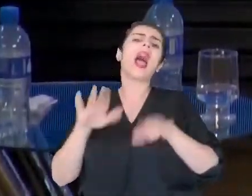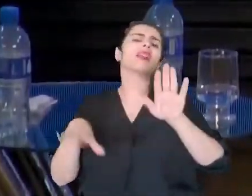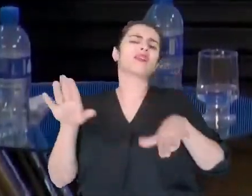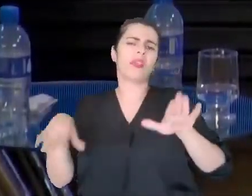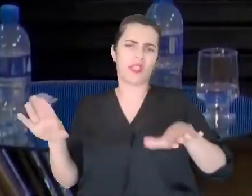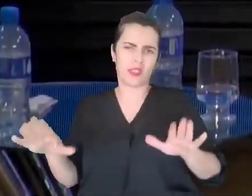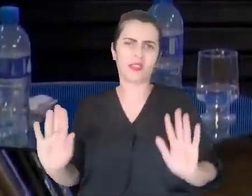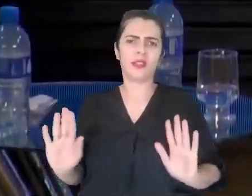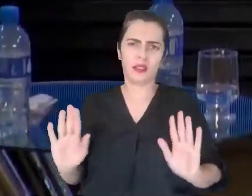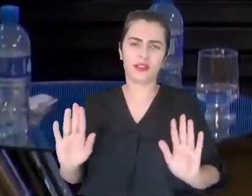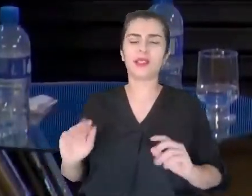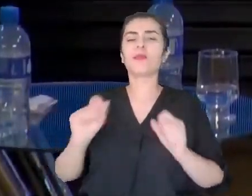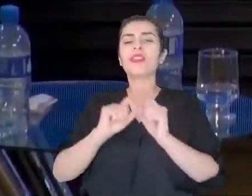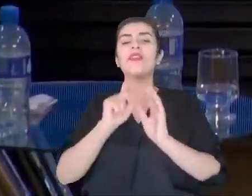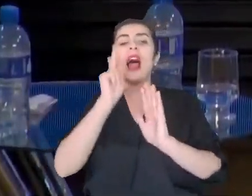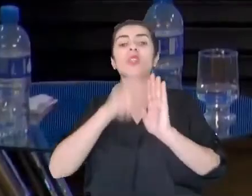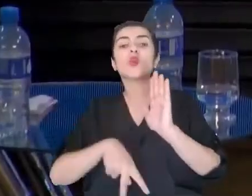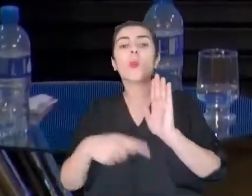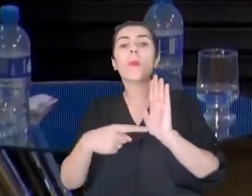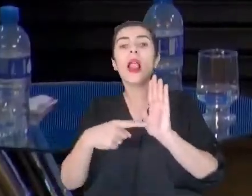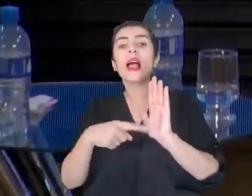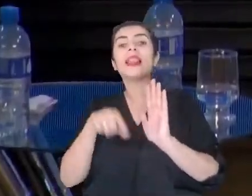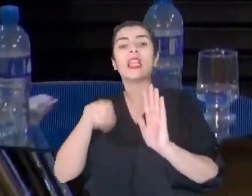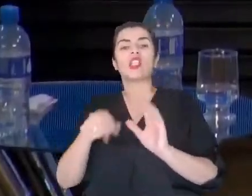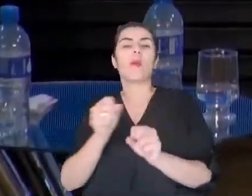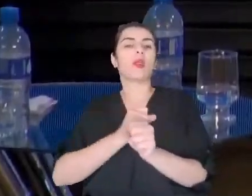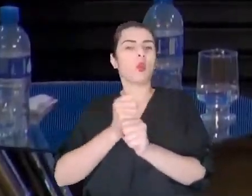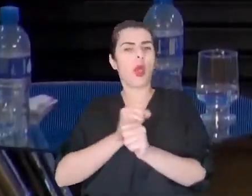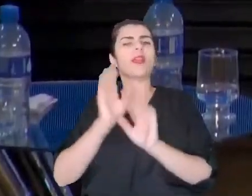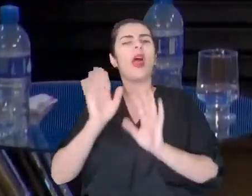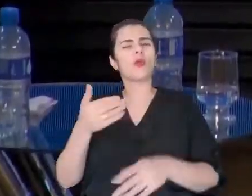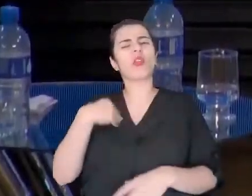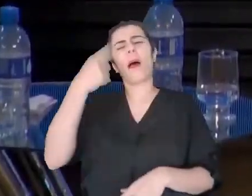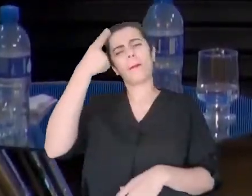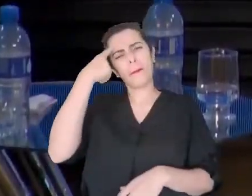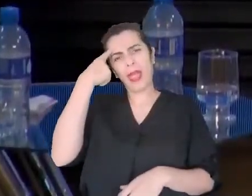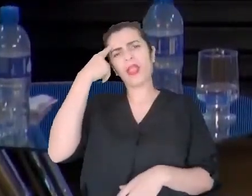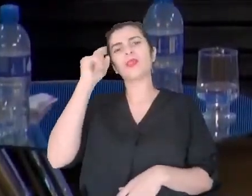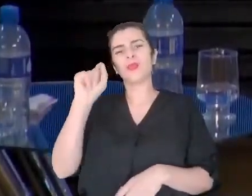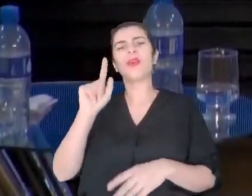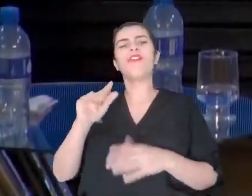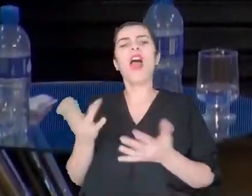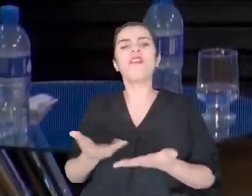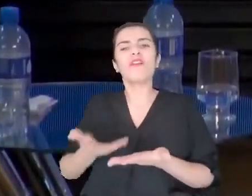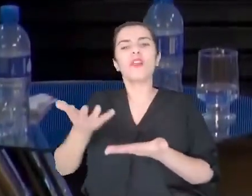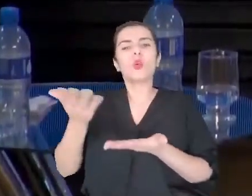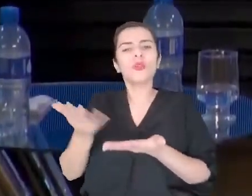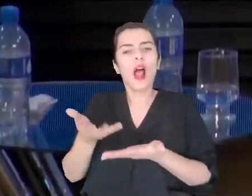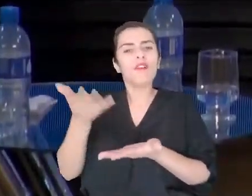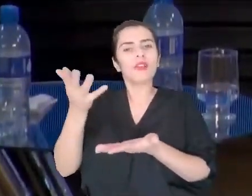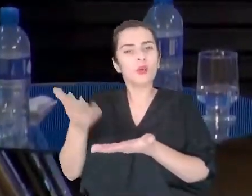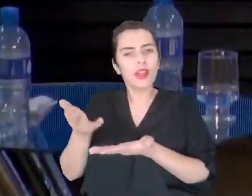faz o plano do ano pensando já no rejeito, né, filtrado para reduzir os impactos.